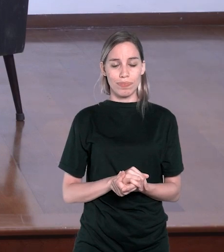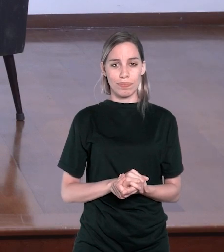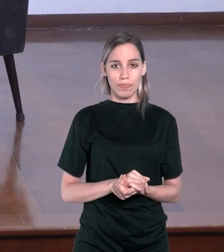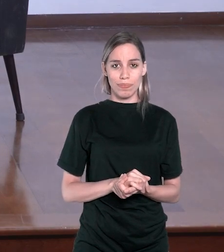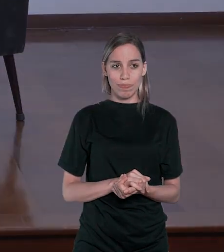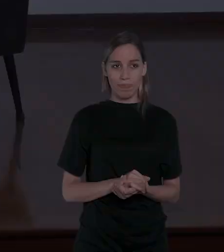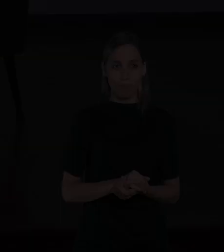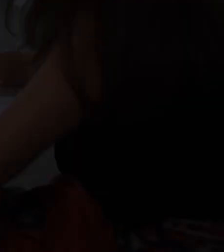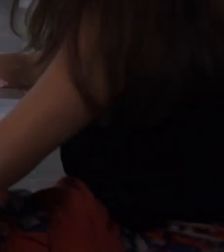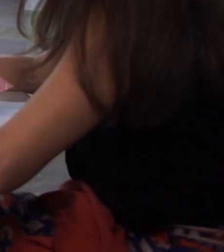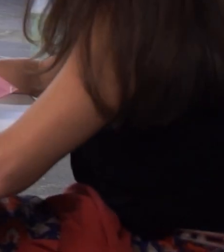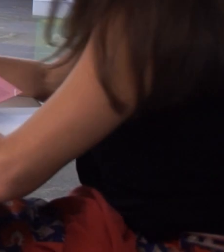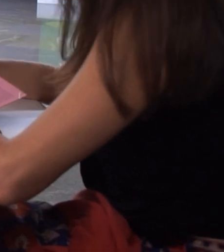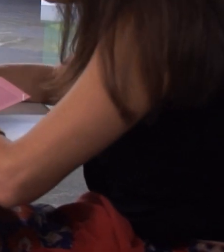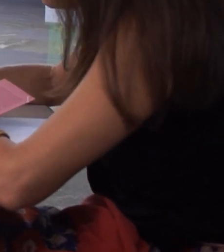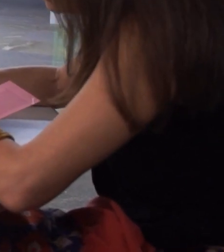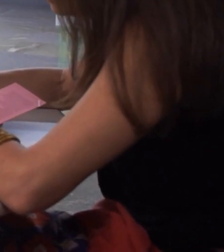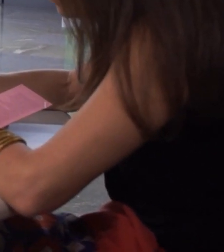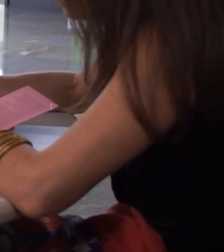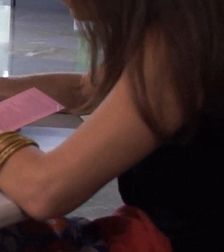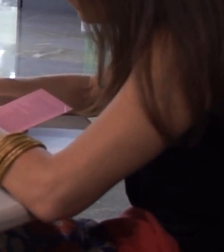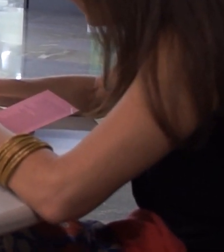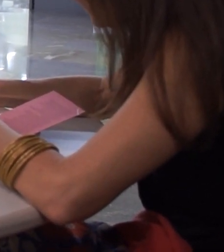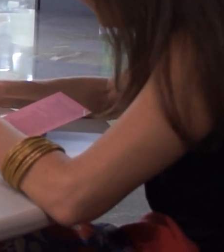Afonso e a plateia aplaudem a autora.